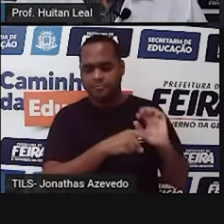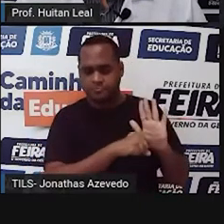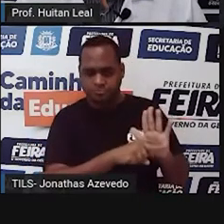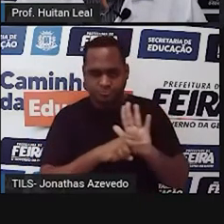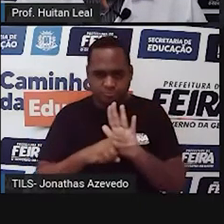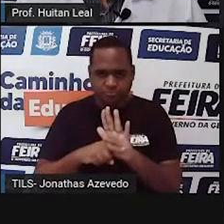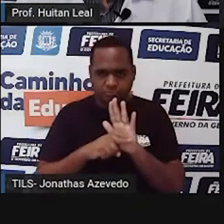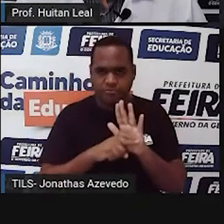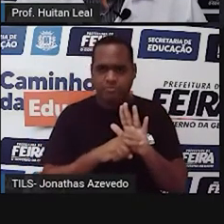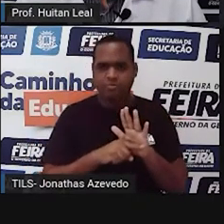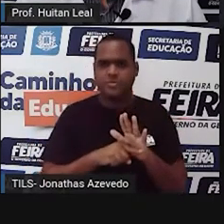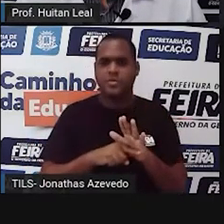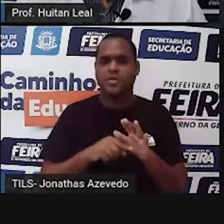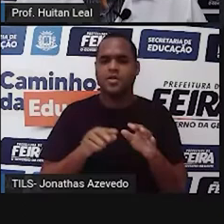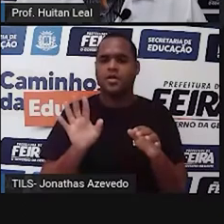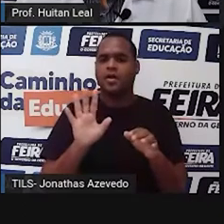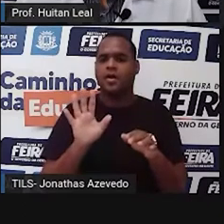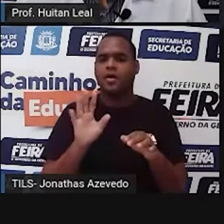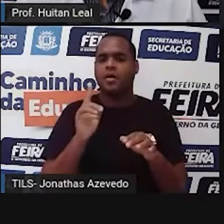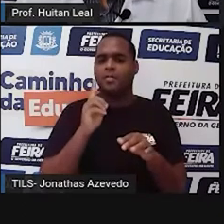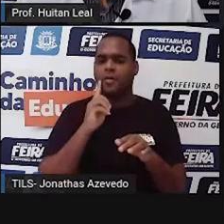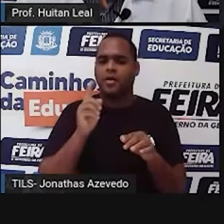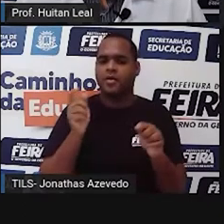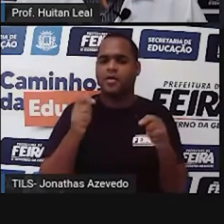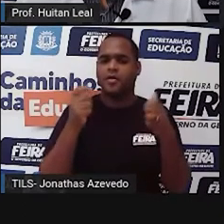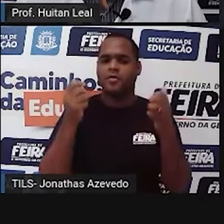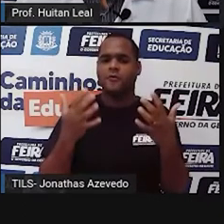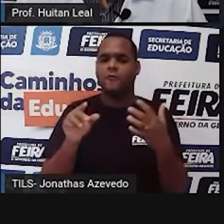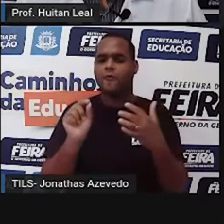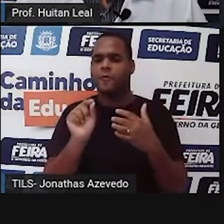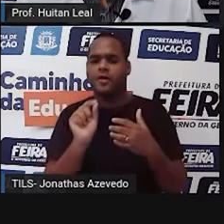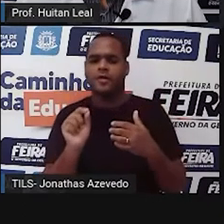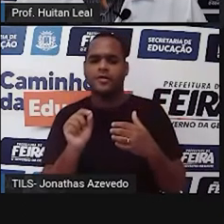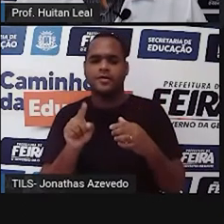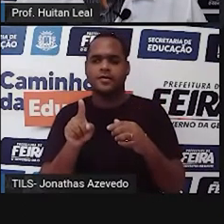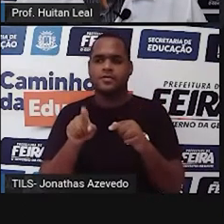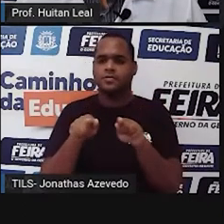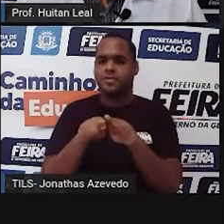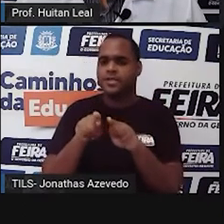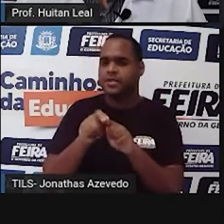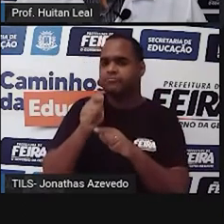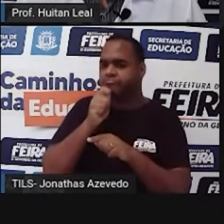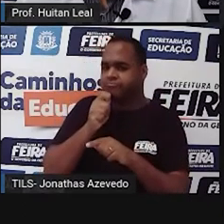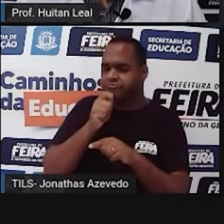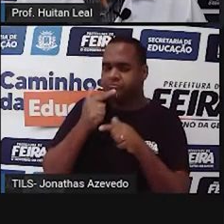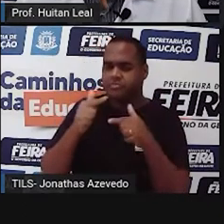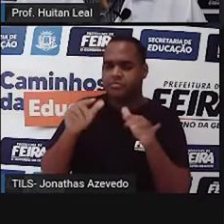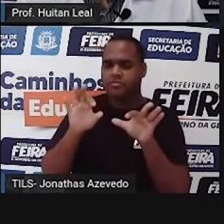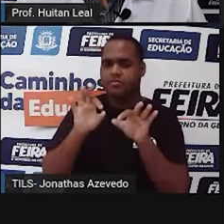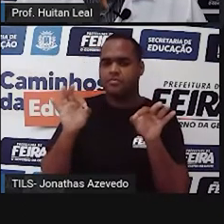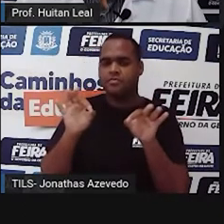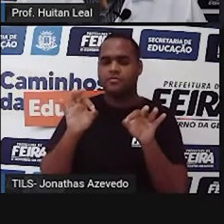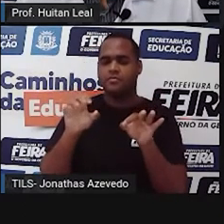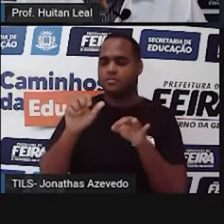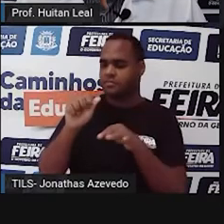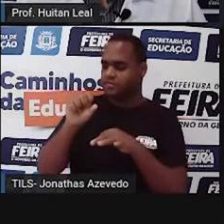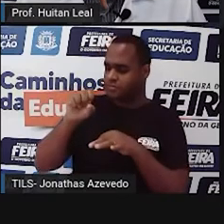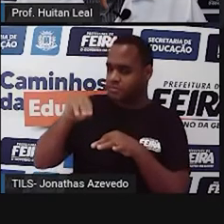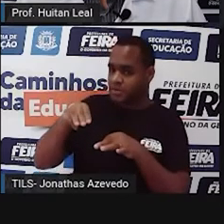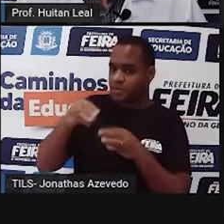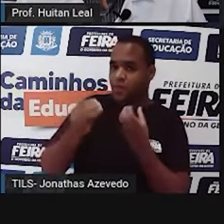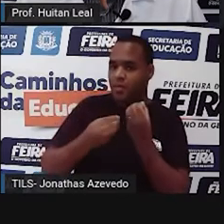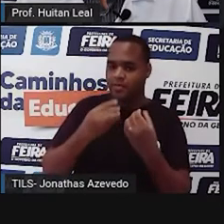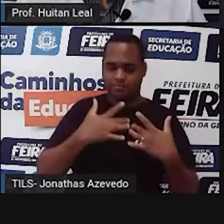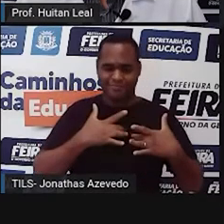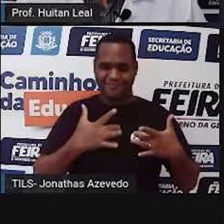não somos assim, olha, o assim, também sem os desastres. Assim de que modo?